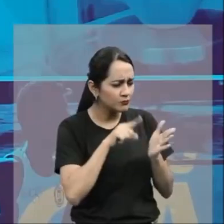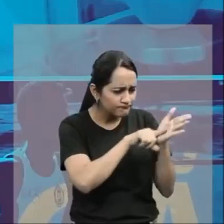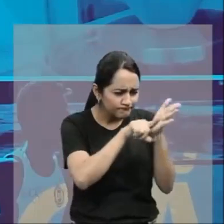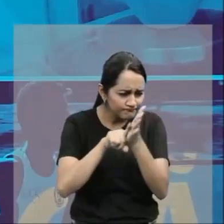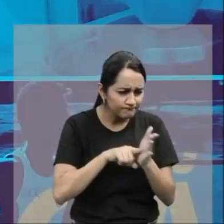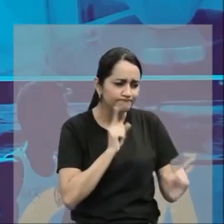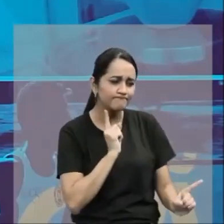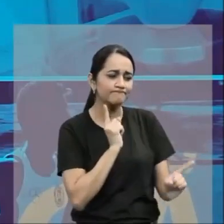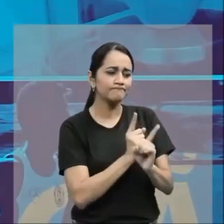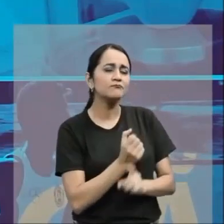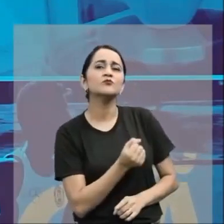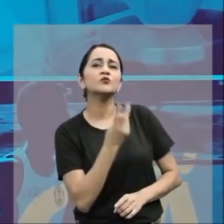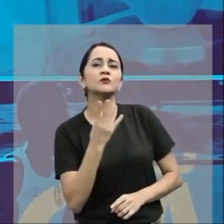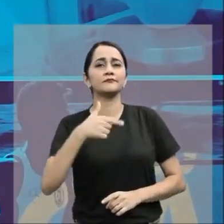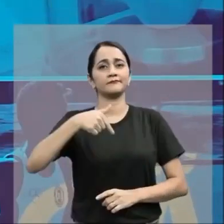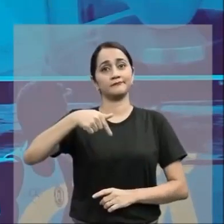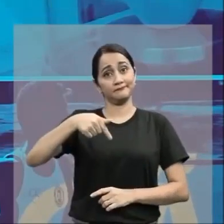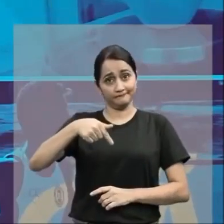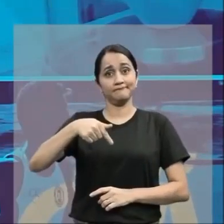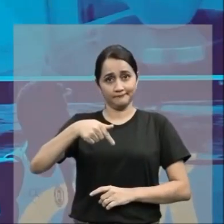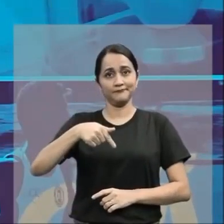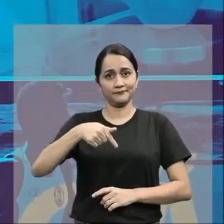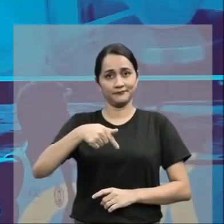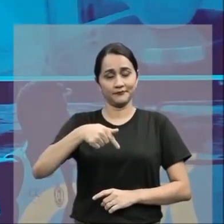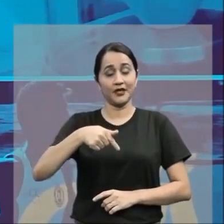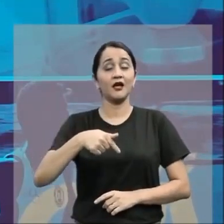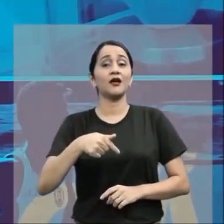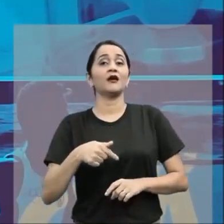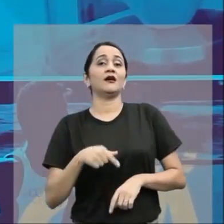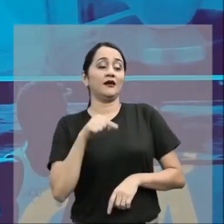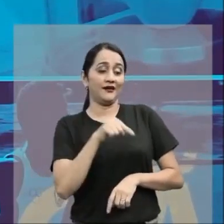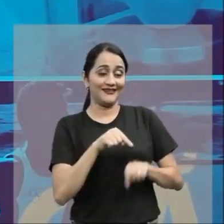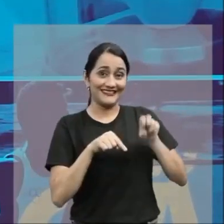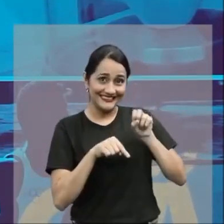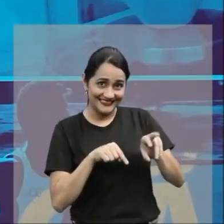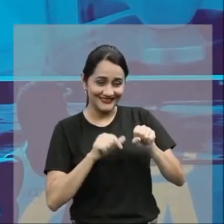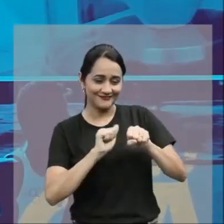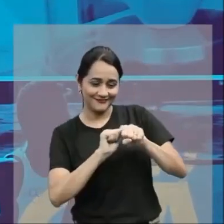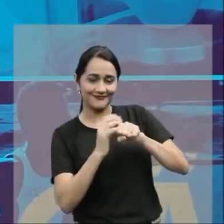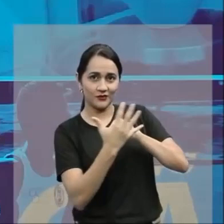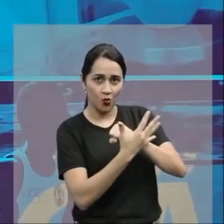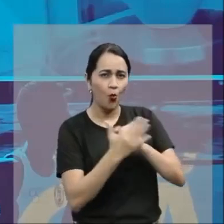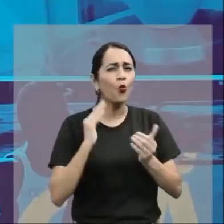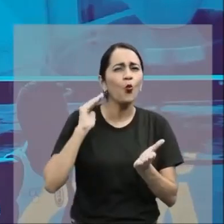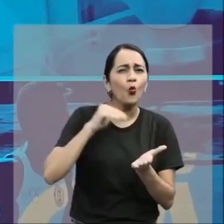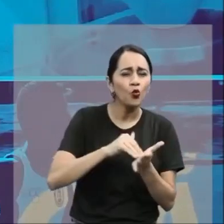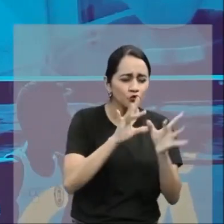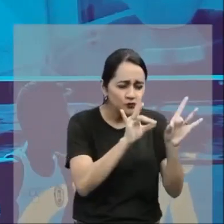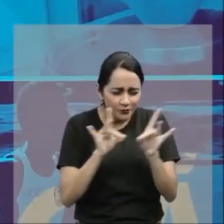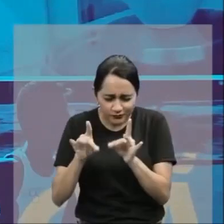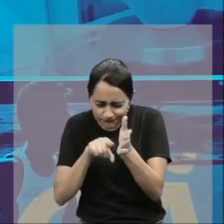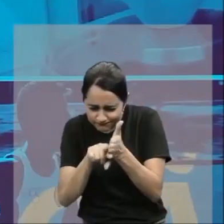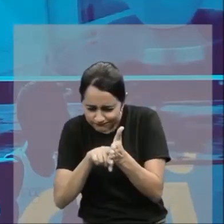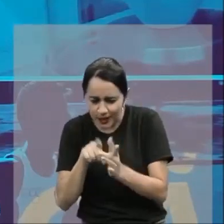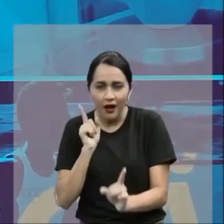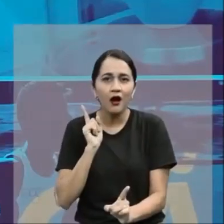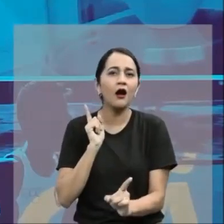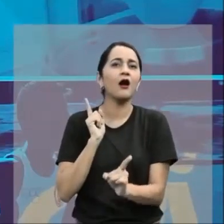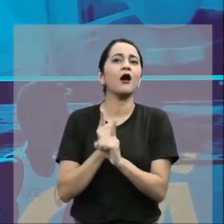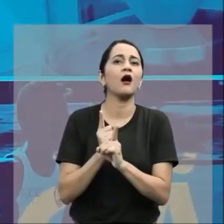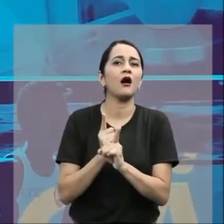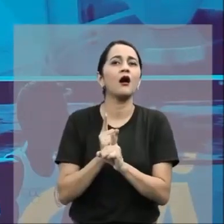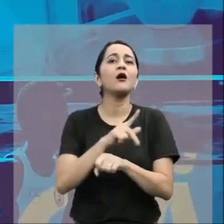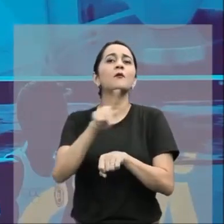nós conhecemos, nós temos realmente 7 vírus já muito bem identificados, né? Dentre eles, o